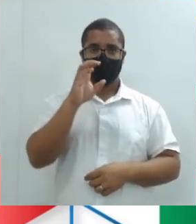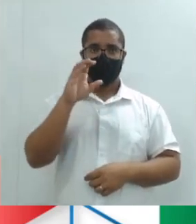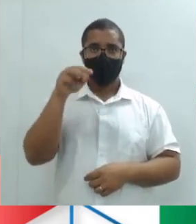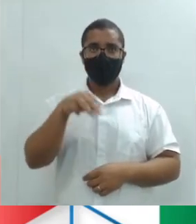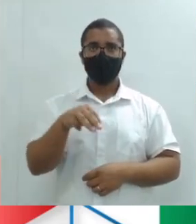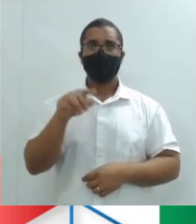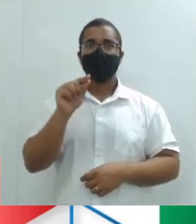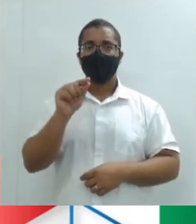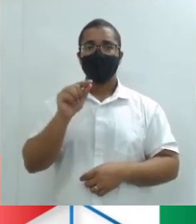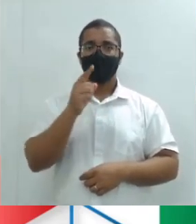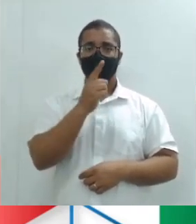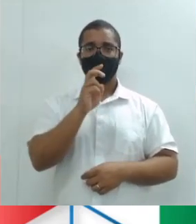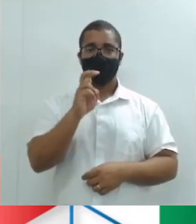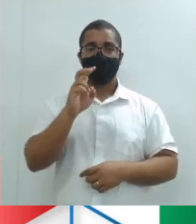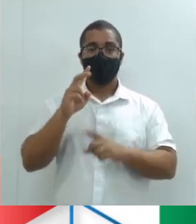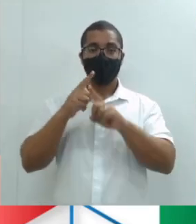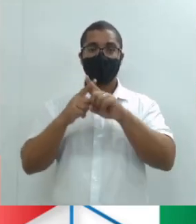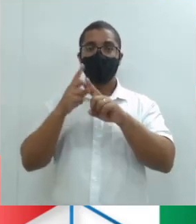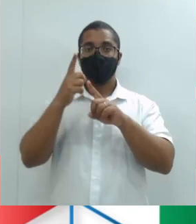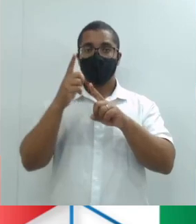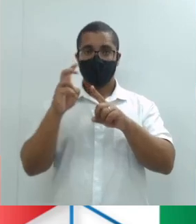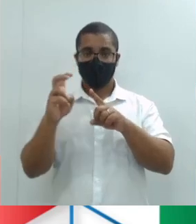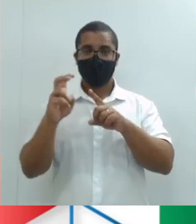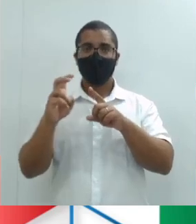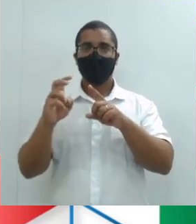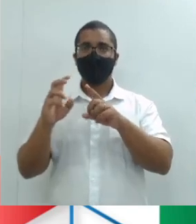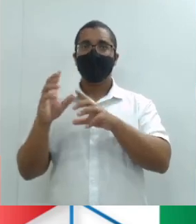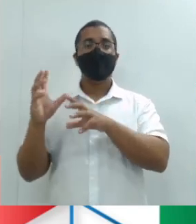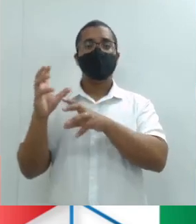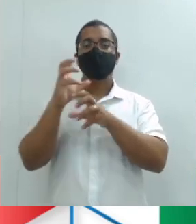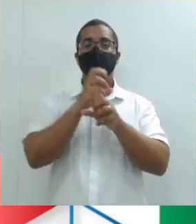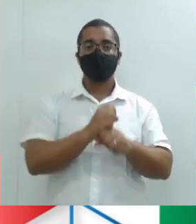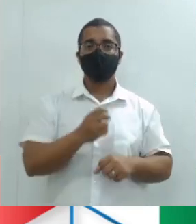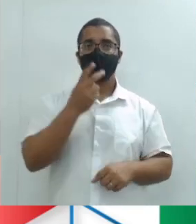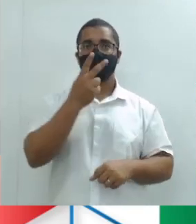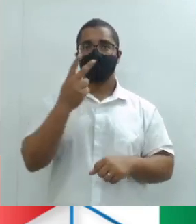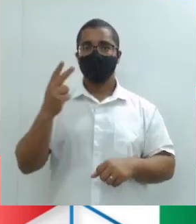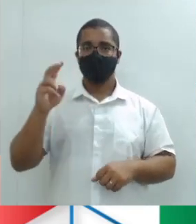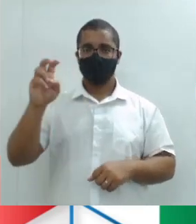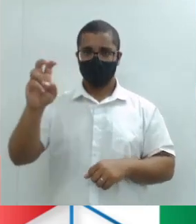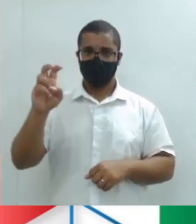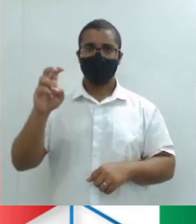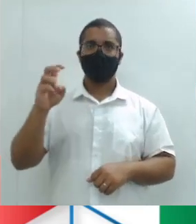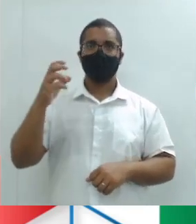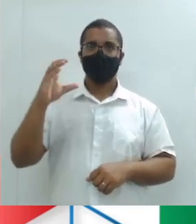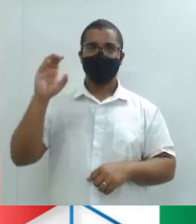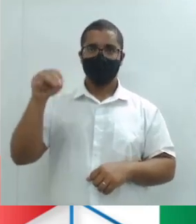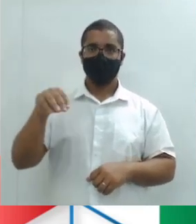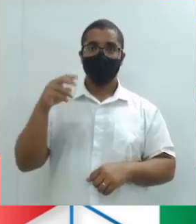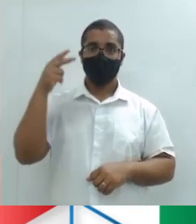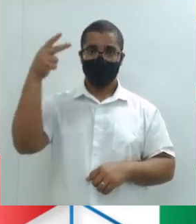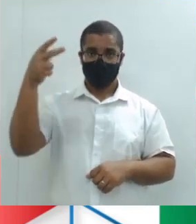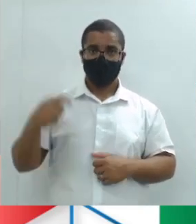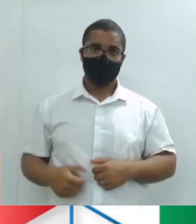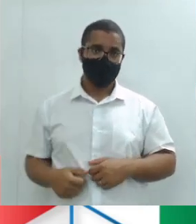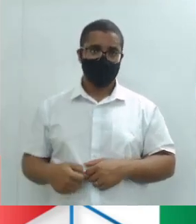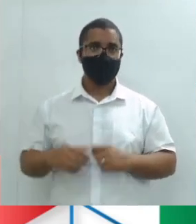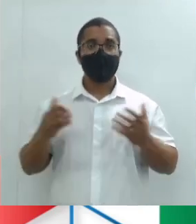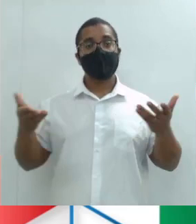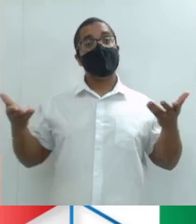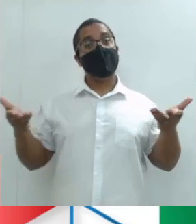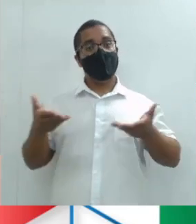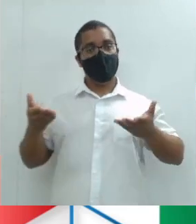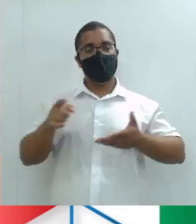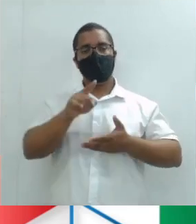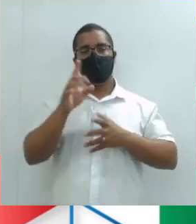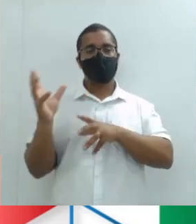faz? 15 vezes 15. 15 elevado ao quadrado, que vai, nesse caso, aí dar 225 centímetros quadrados. Agora, você